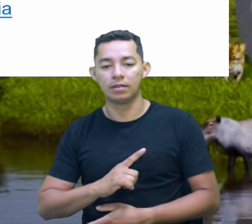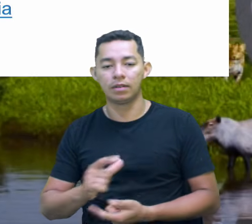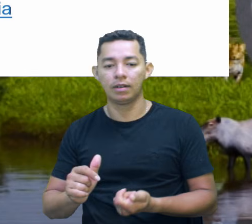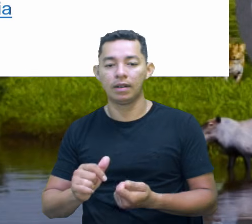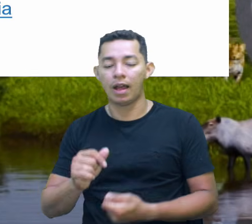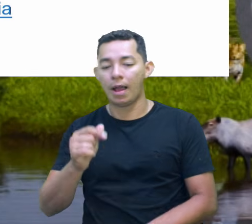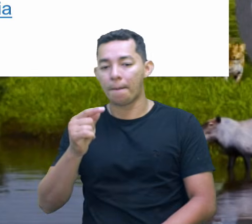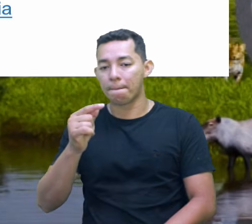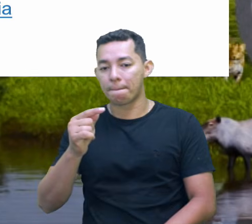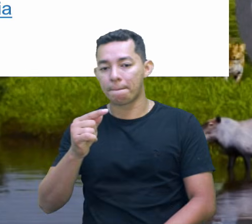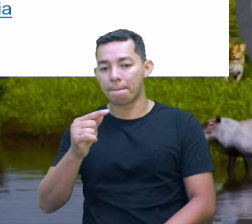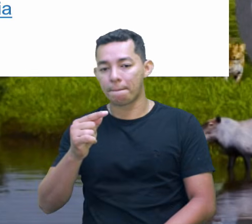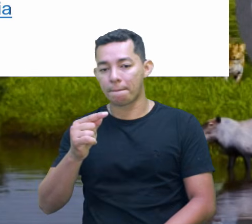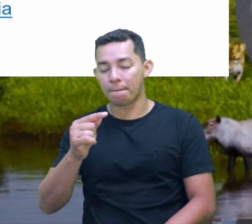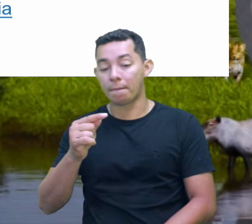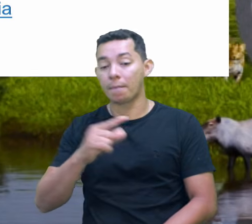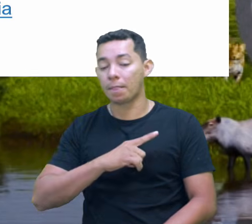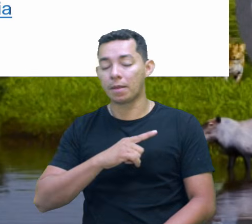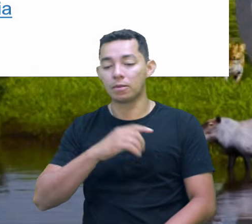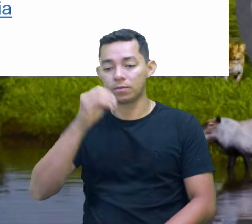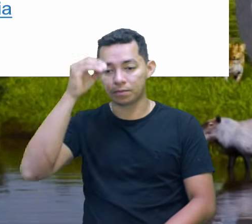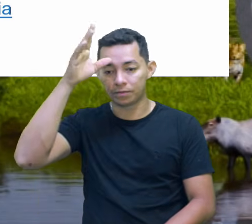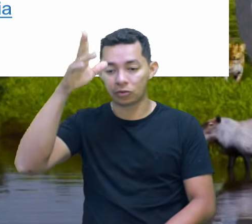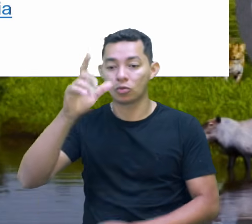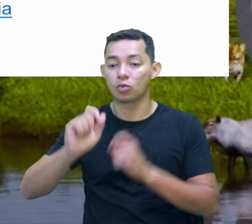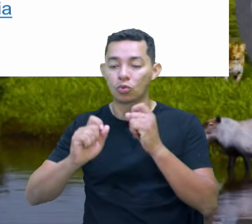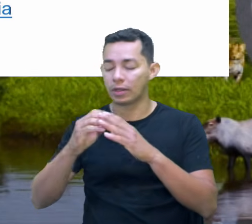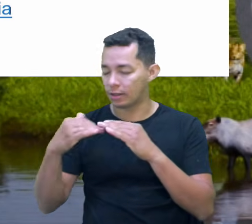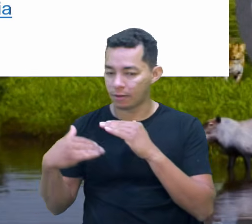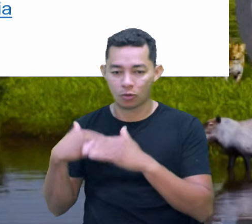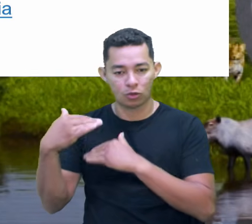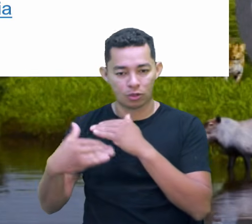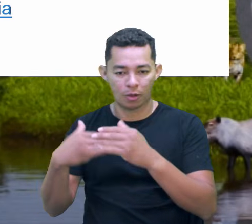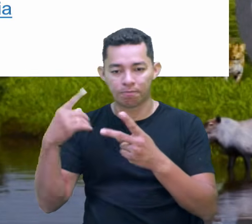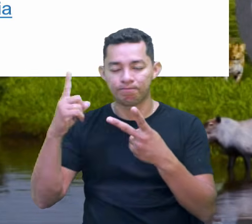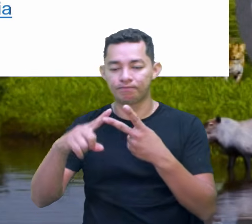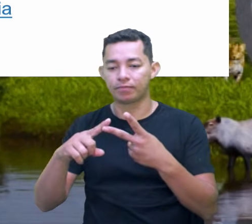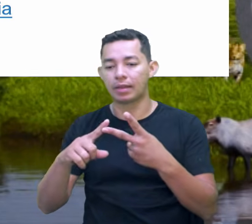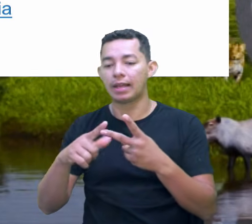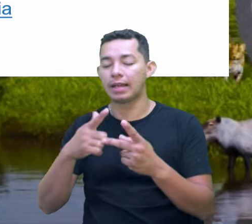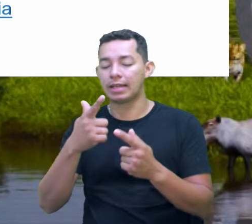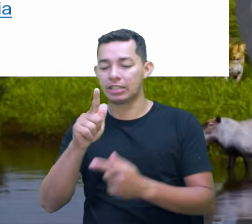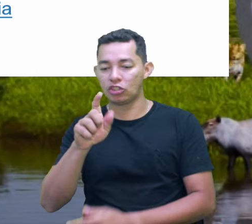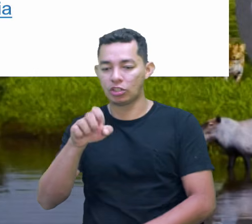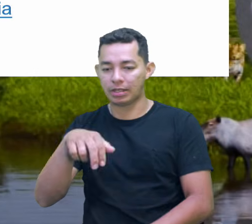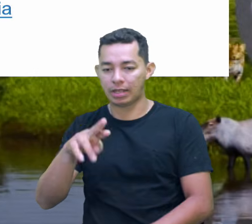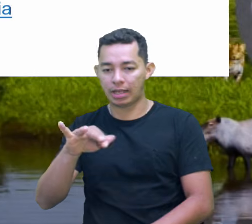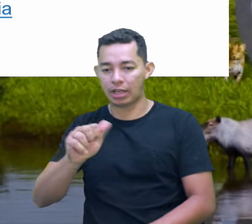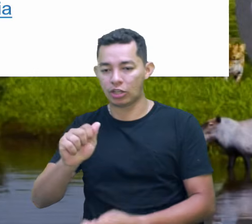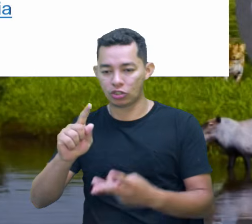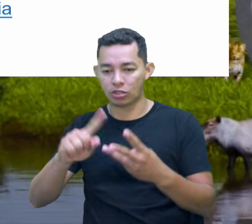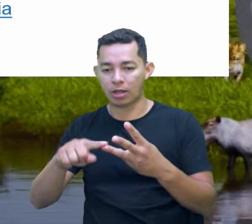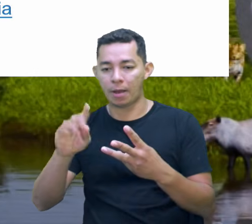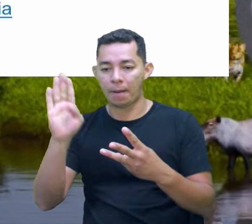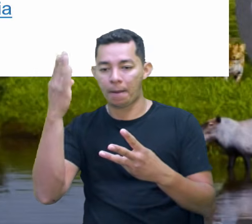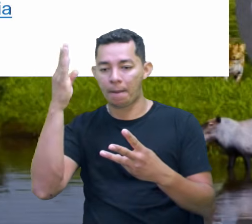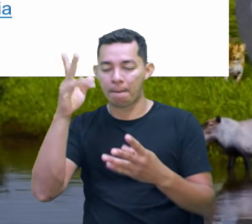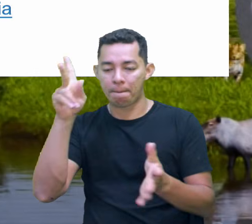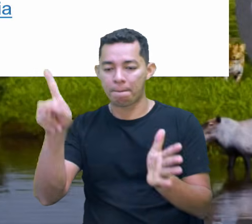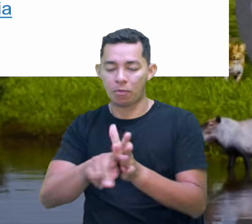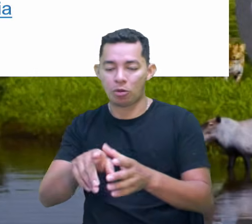atender, é necessário conhecer um pouco de quê? De evolução, de genética, de biologia